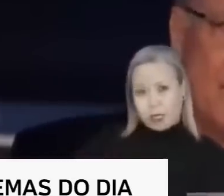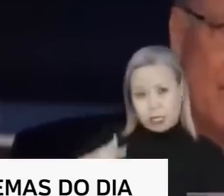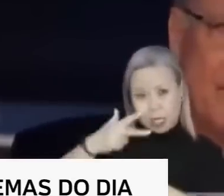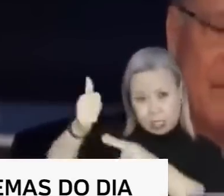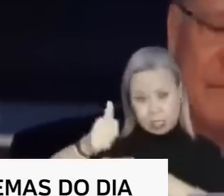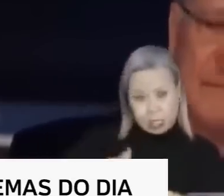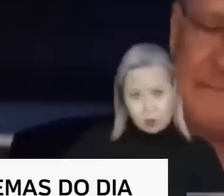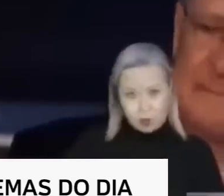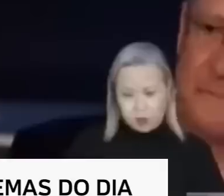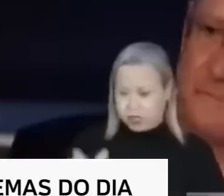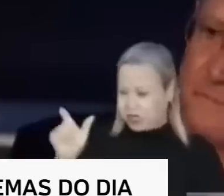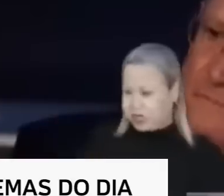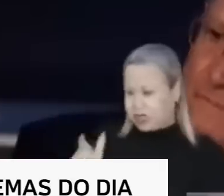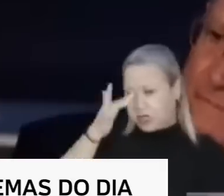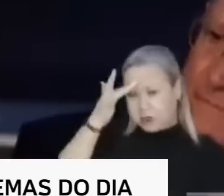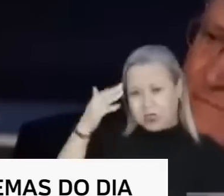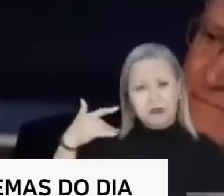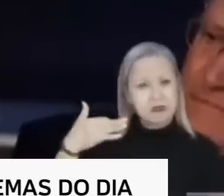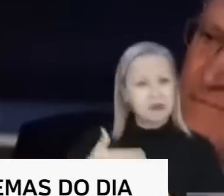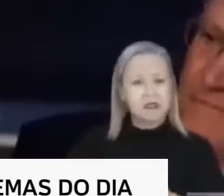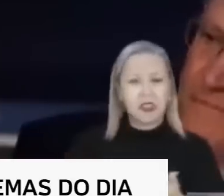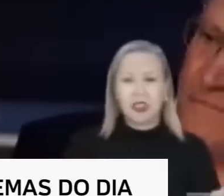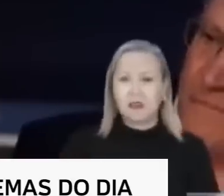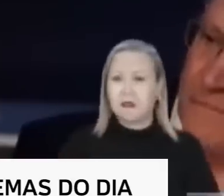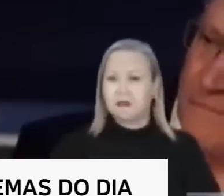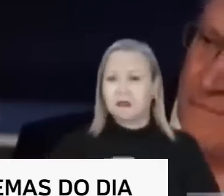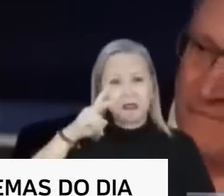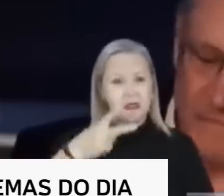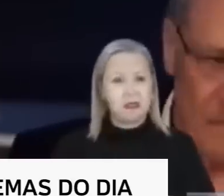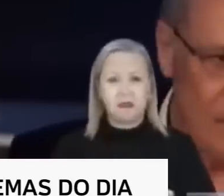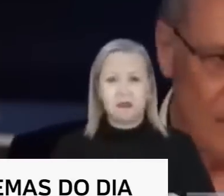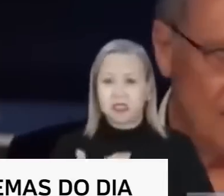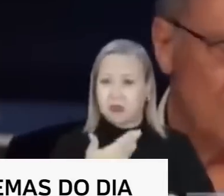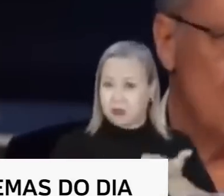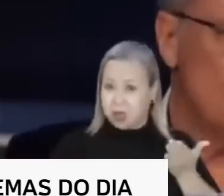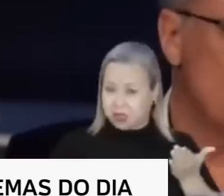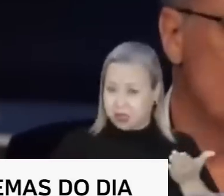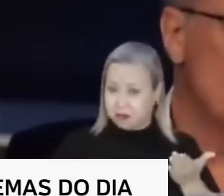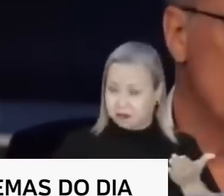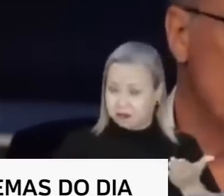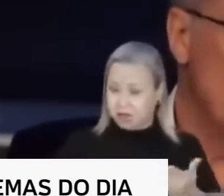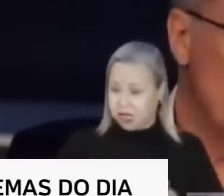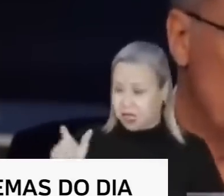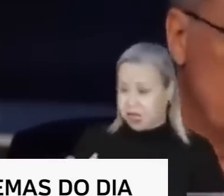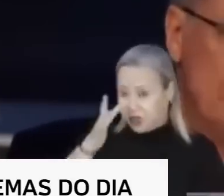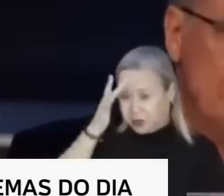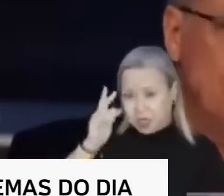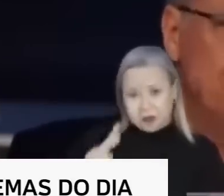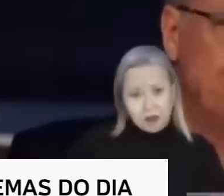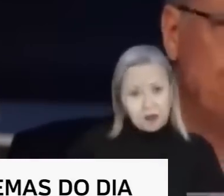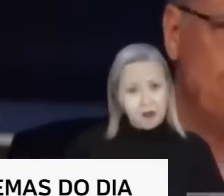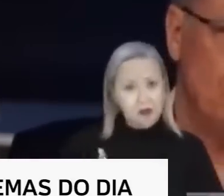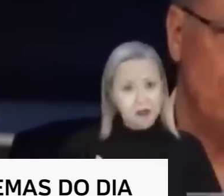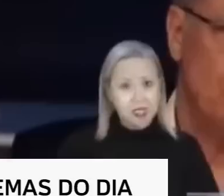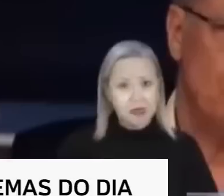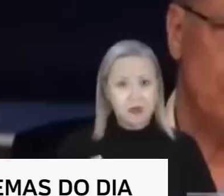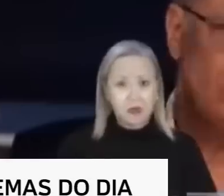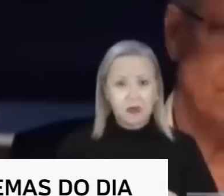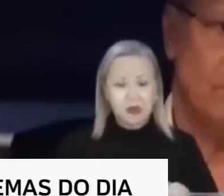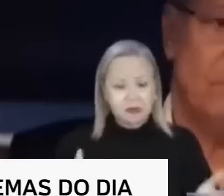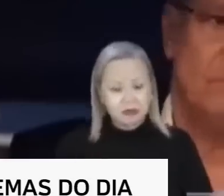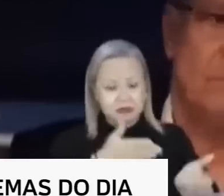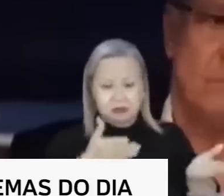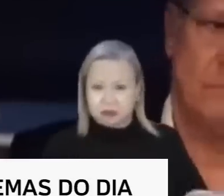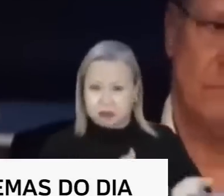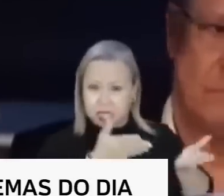até agora, não reconheceu a sua derrota. Esse cidadão continua incentivando